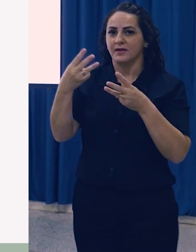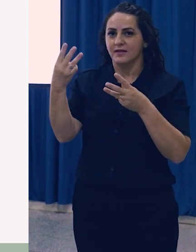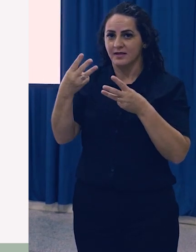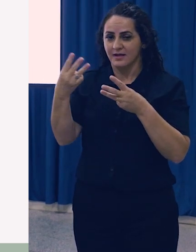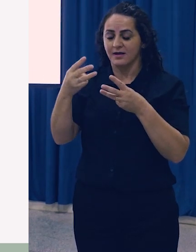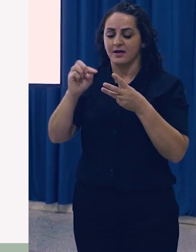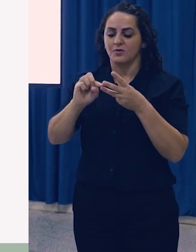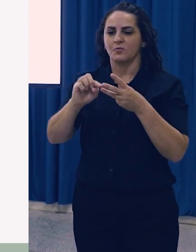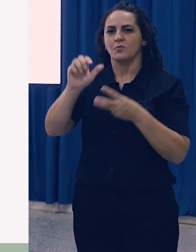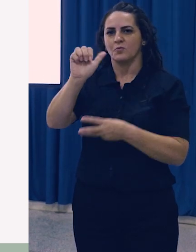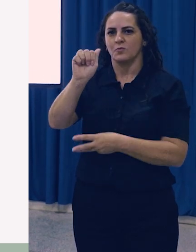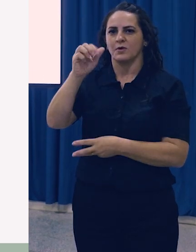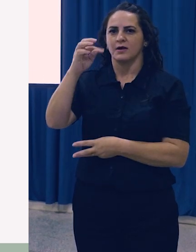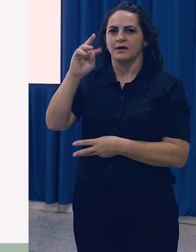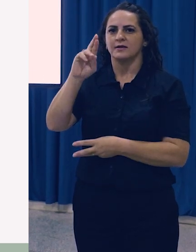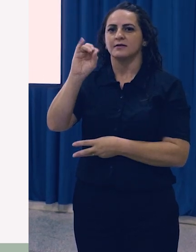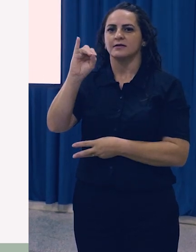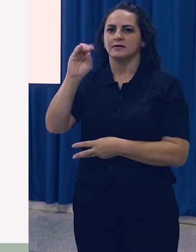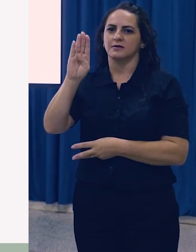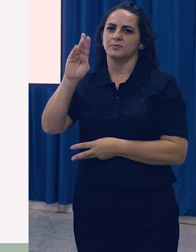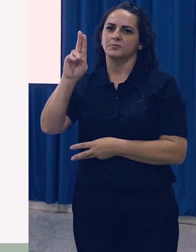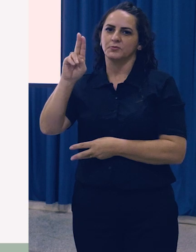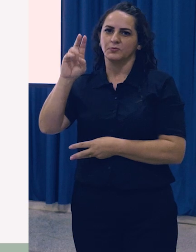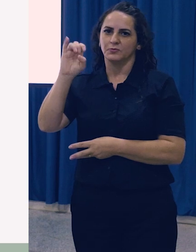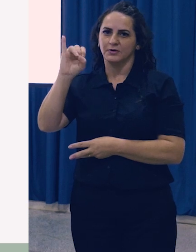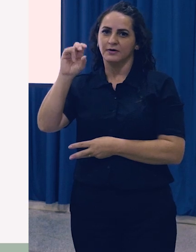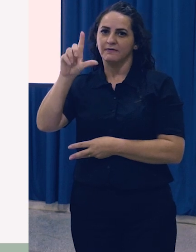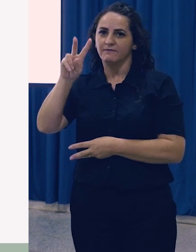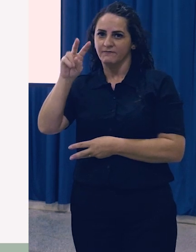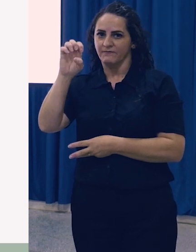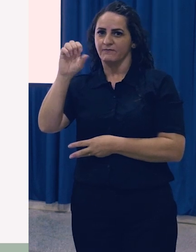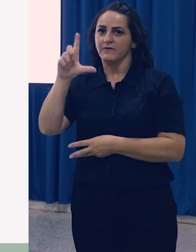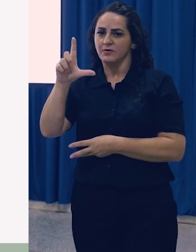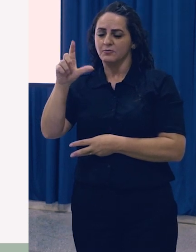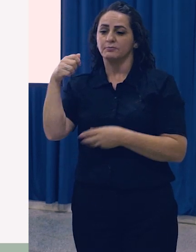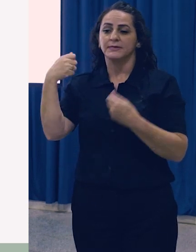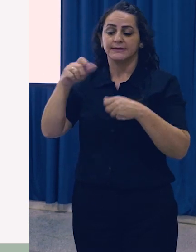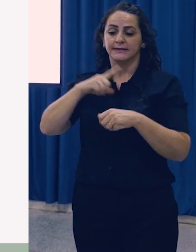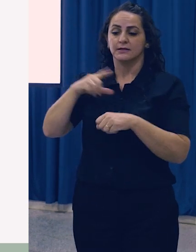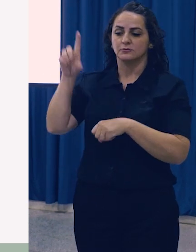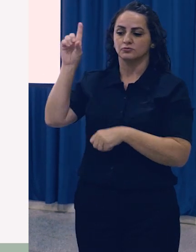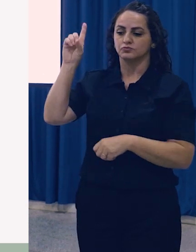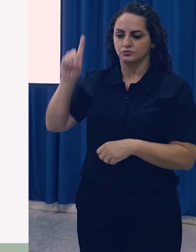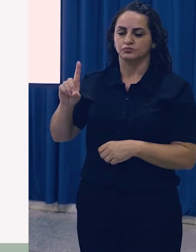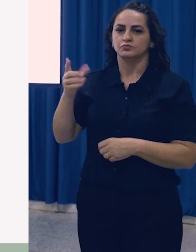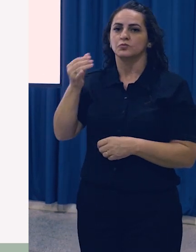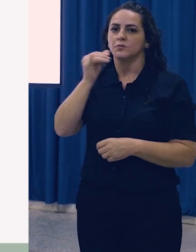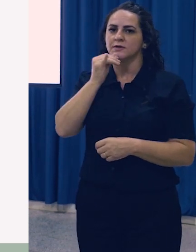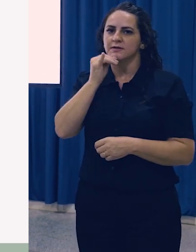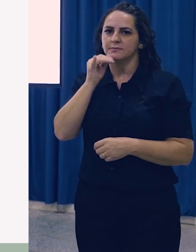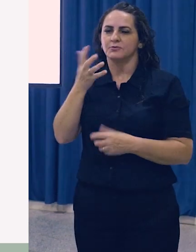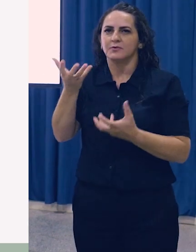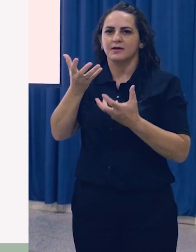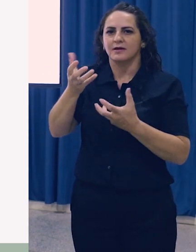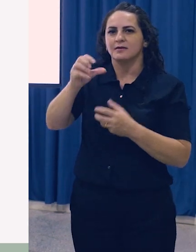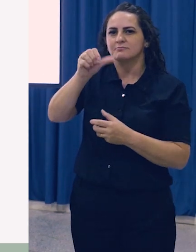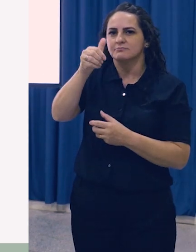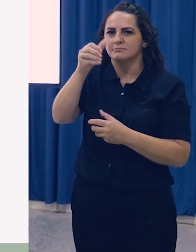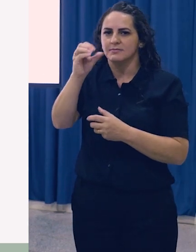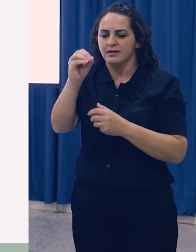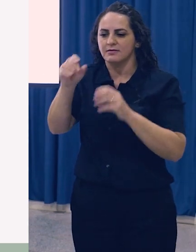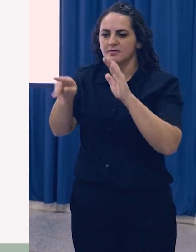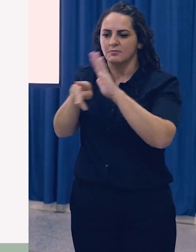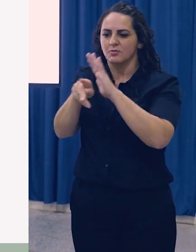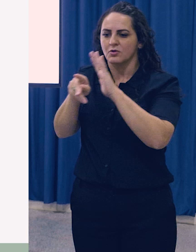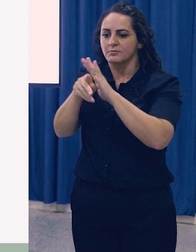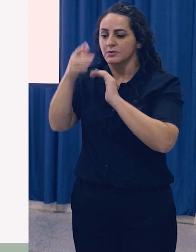ela precisa ter um dono, alguém que vai trabalhar para ela. Então, se a gente colocar, eu quero 10 releases na imprensa, é